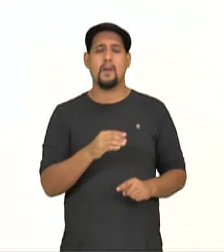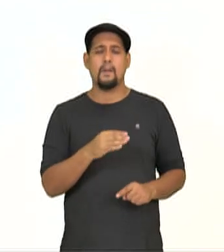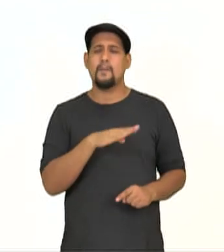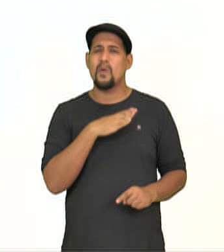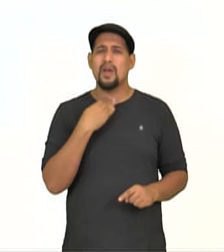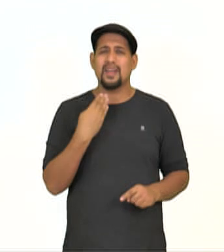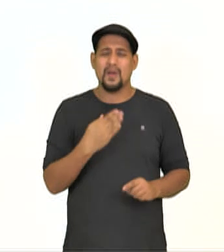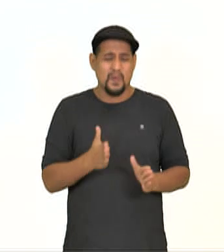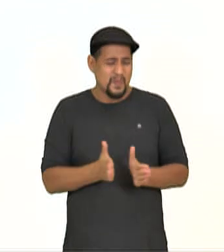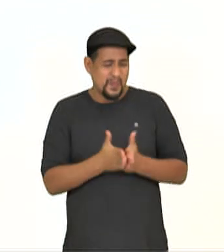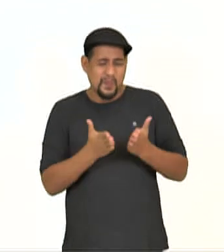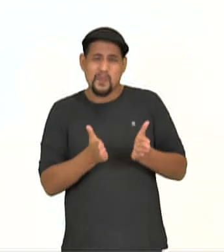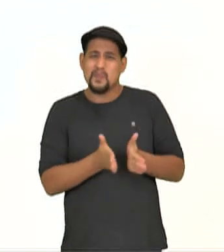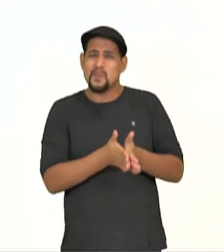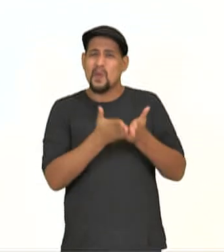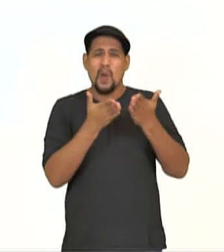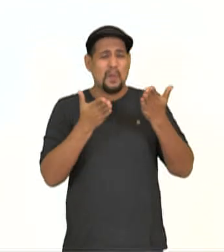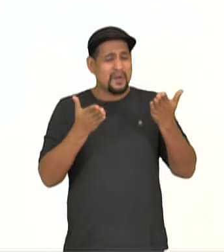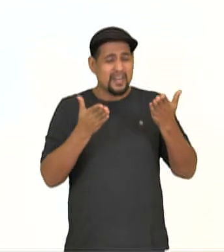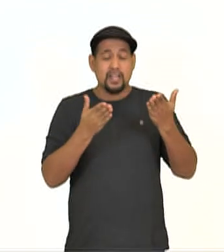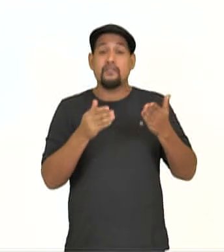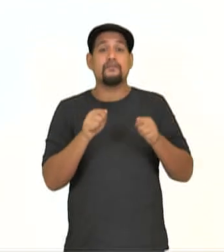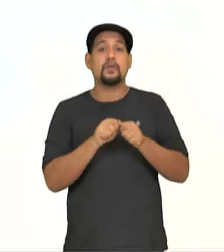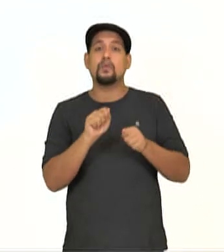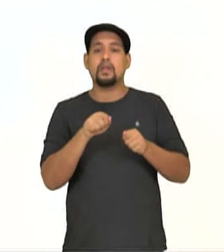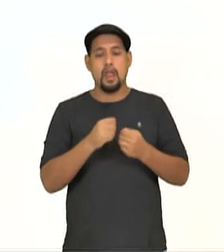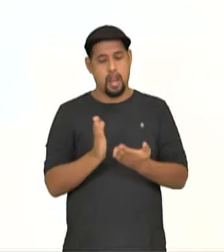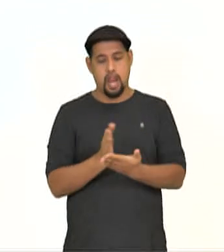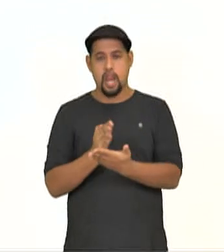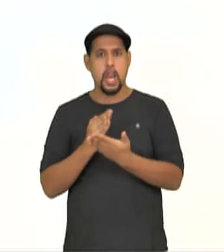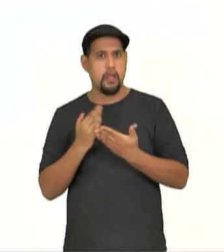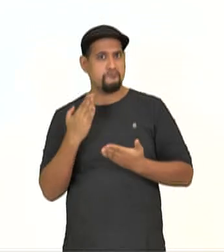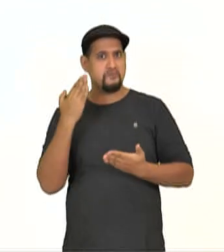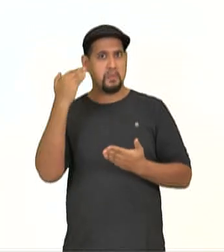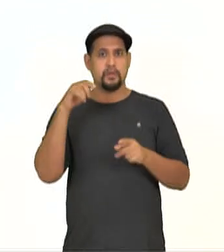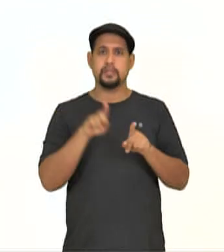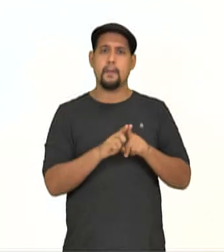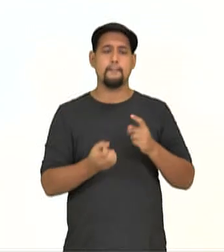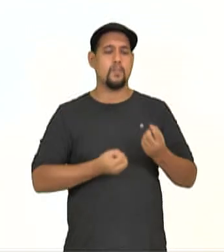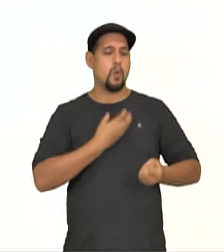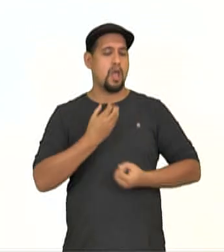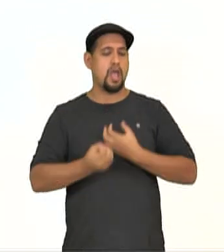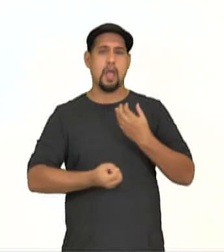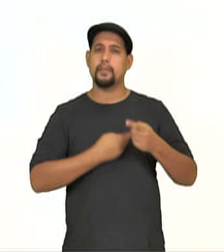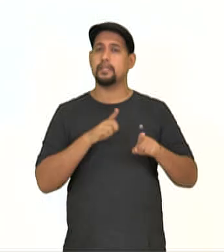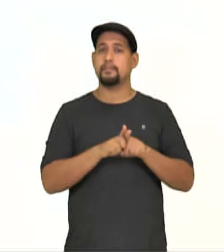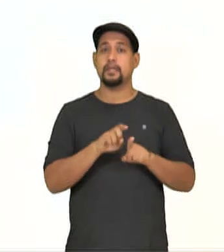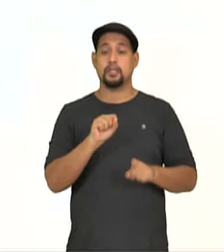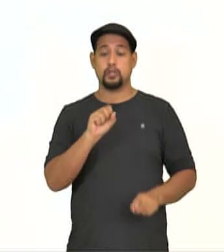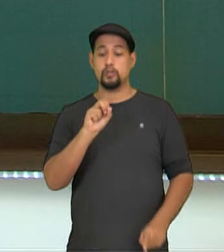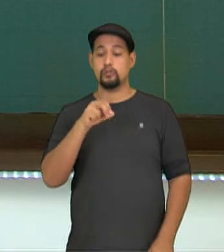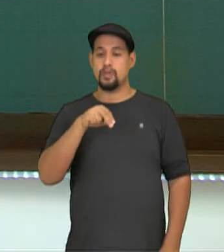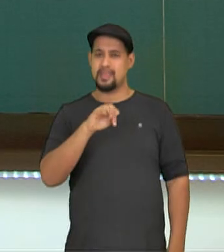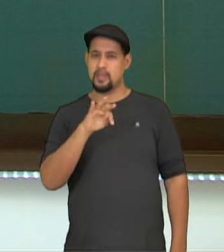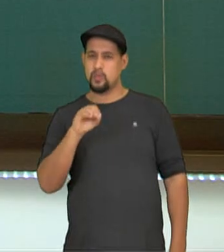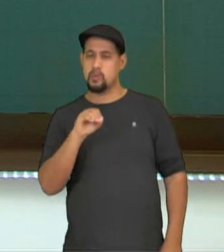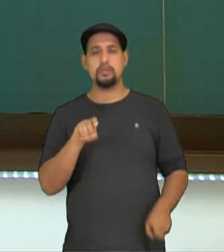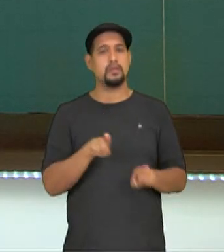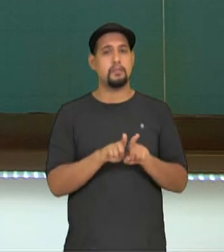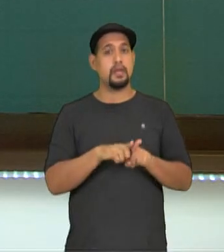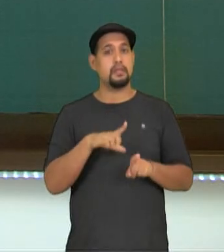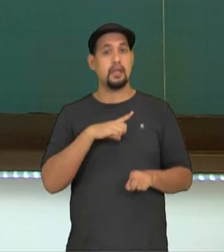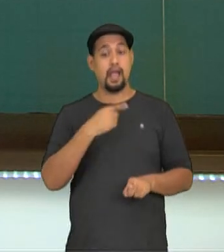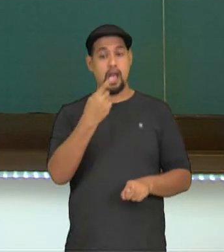miséria, deixou a riqueza de seus escritos, odes, que são cantos, poemas, sonetos, que é um tipo de poema com